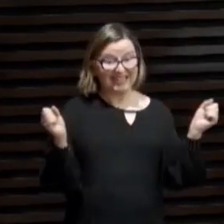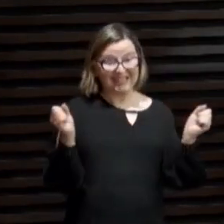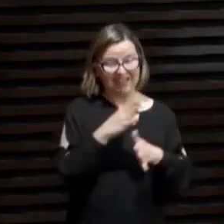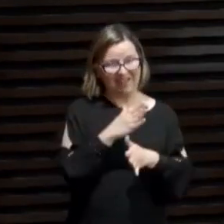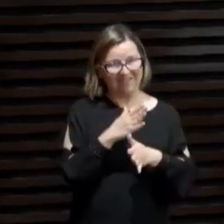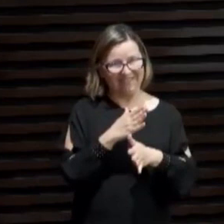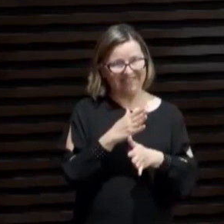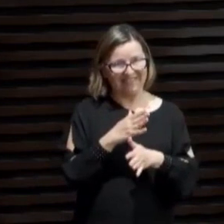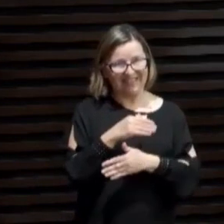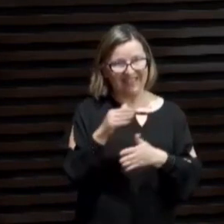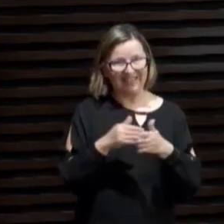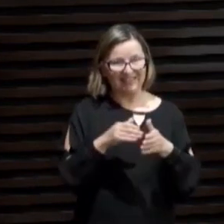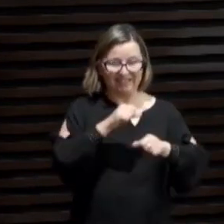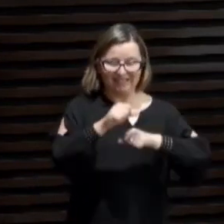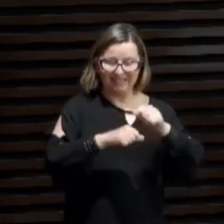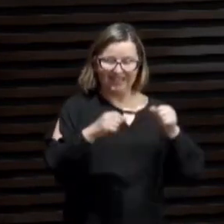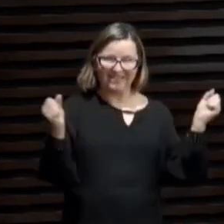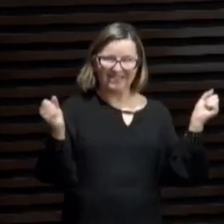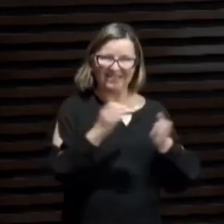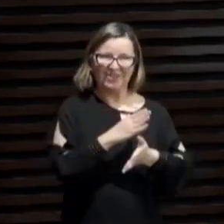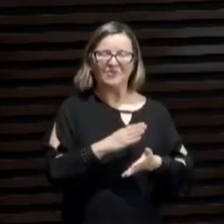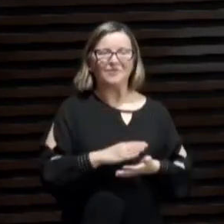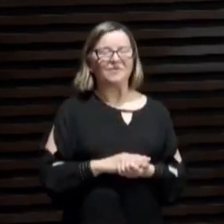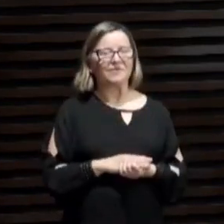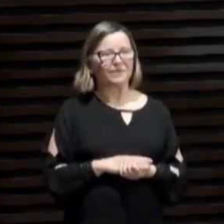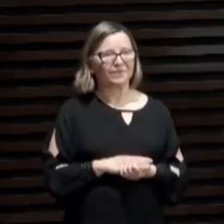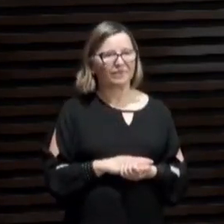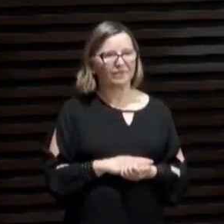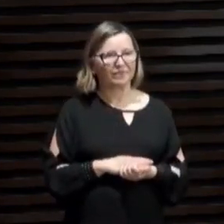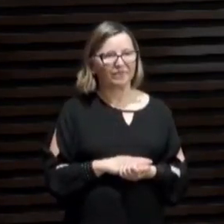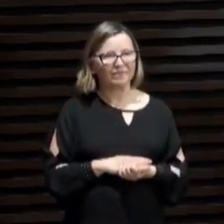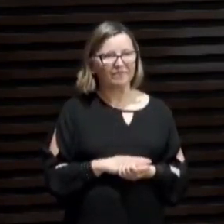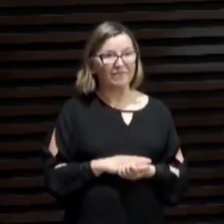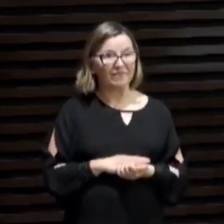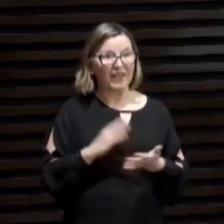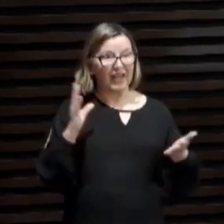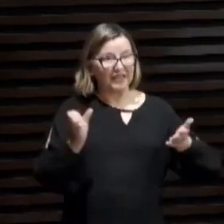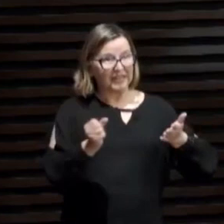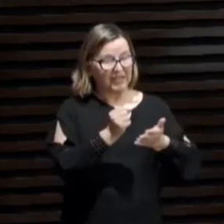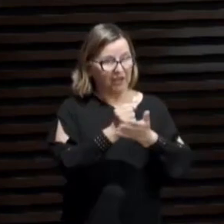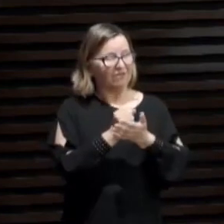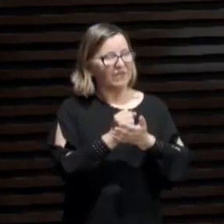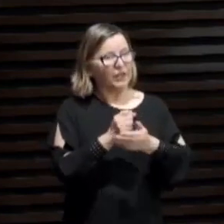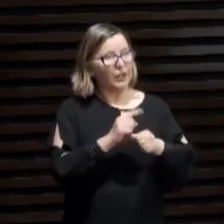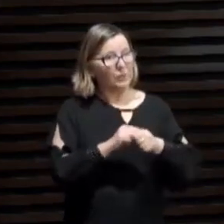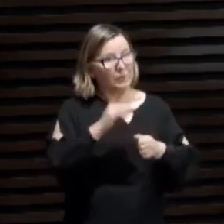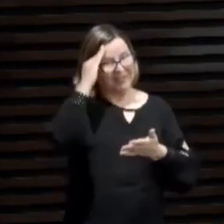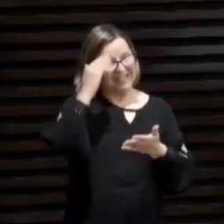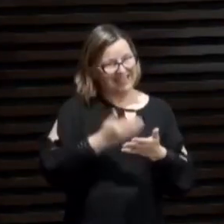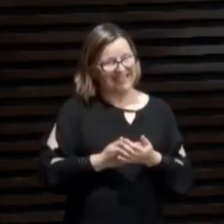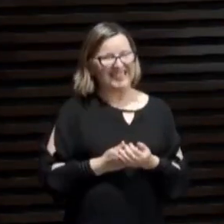se fará novo, porque não é instantâneo. Mas a salvação é instantânea. Cristo é minha vida. O Espírito Santo está em